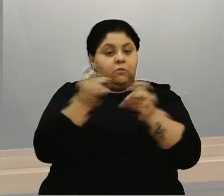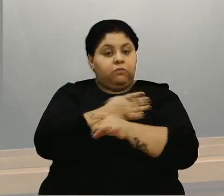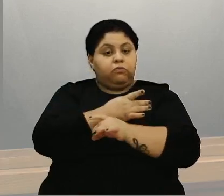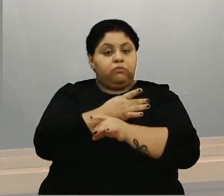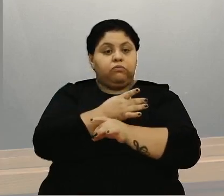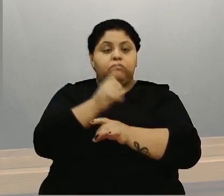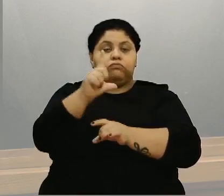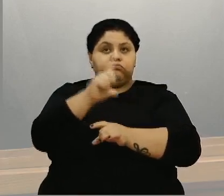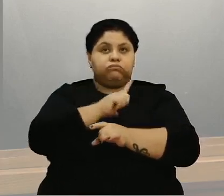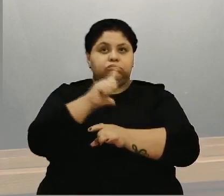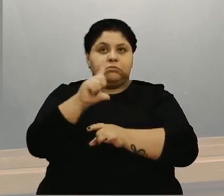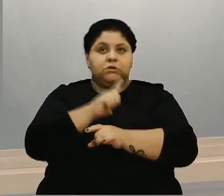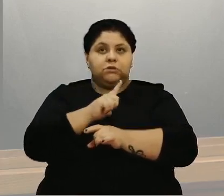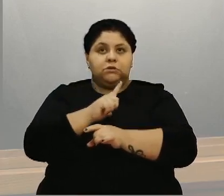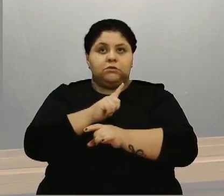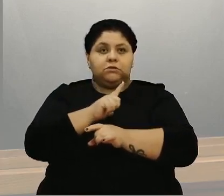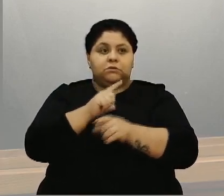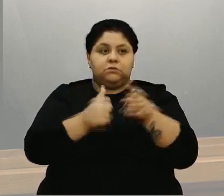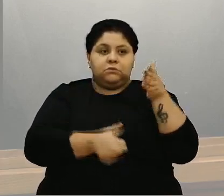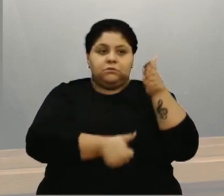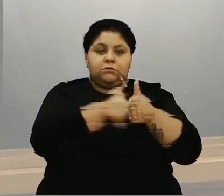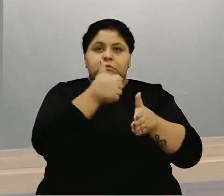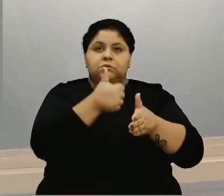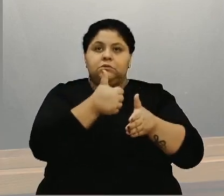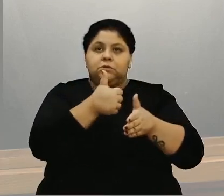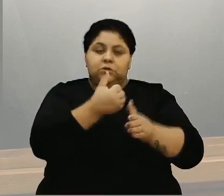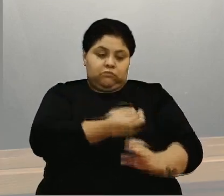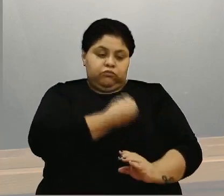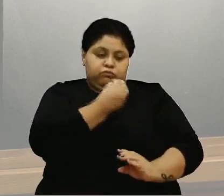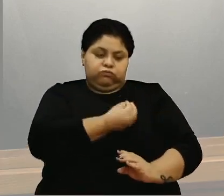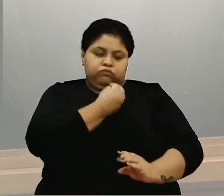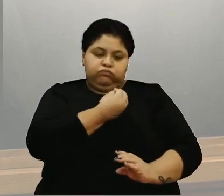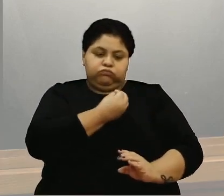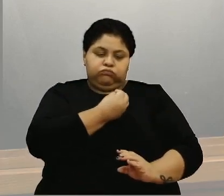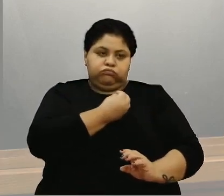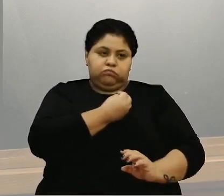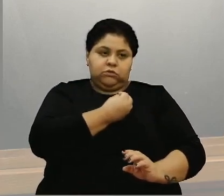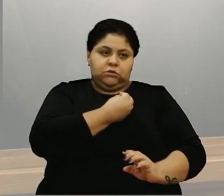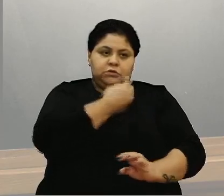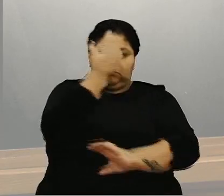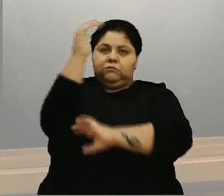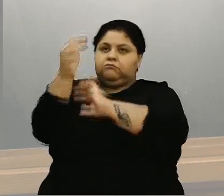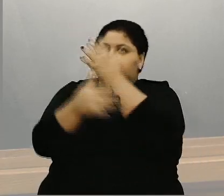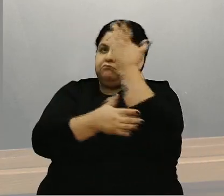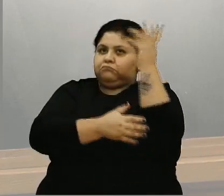termos uma condição melhor de sobrevivência, de agricultura,